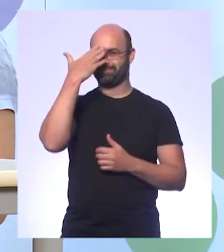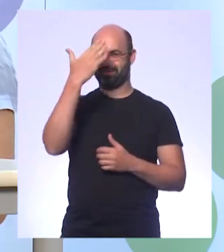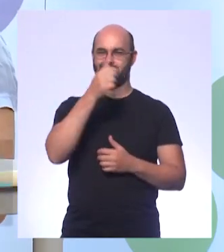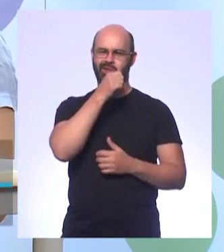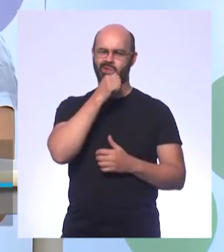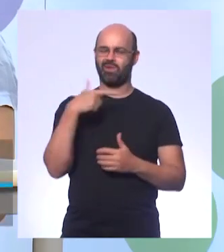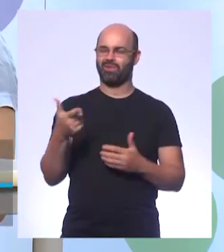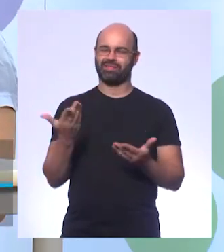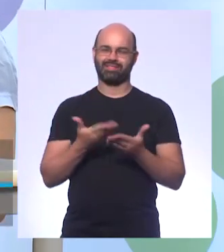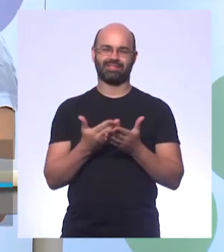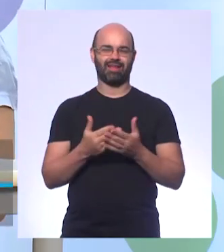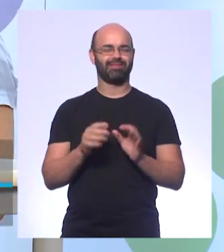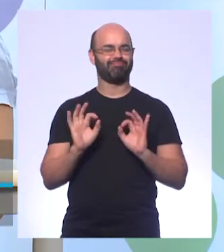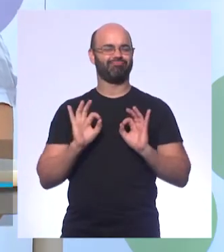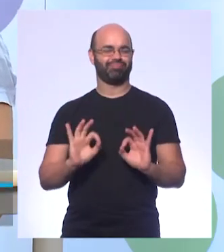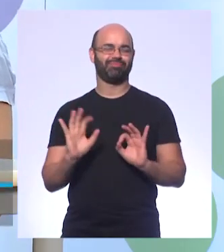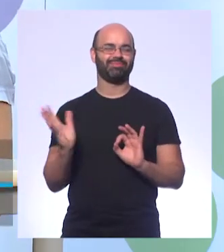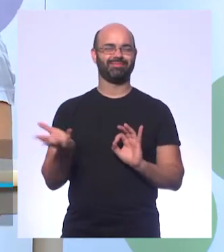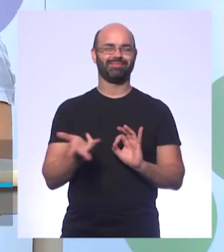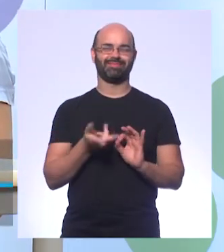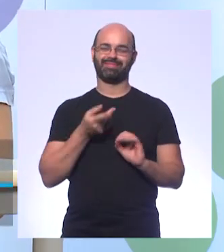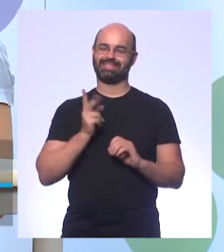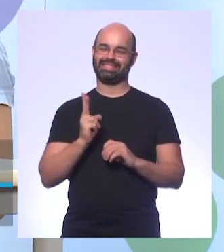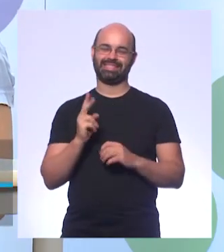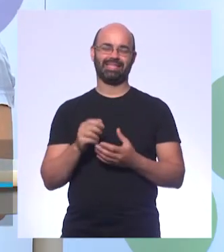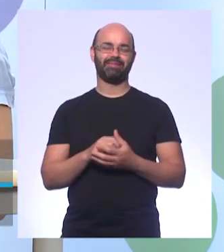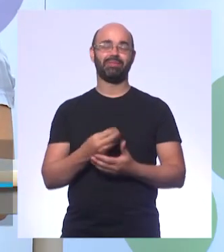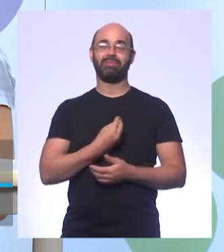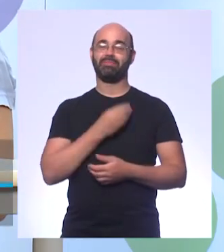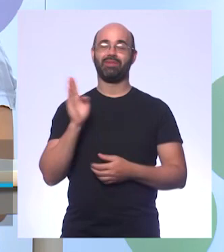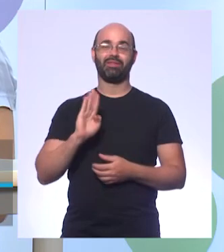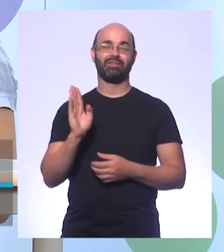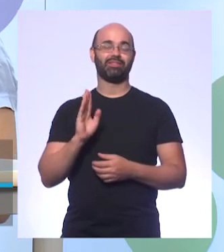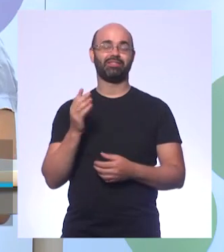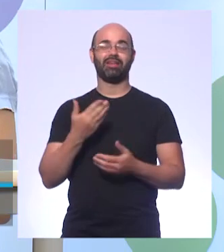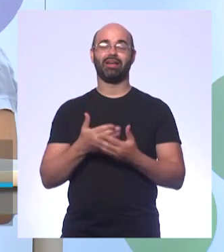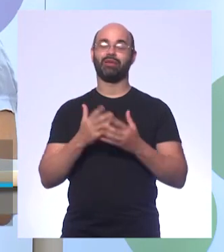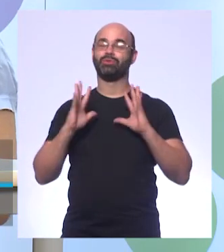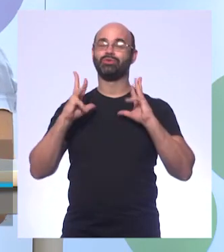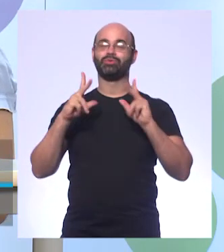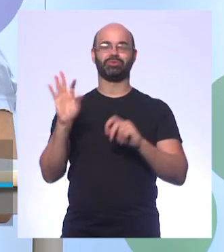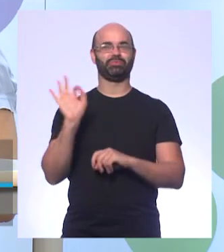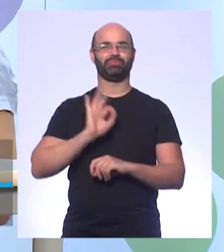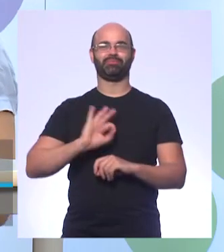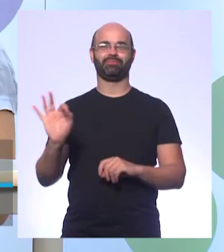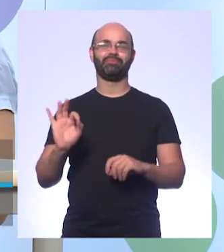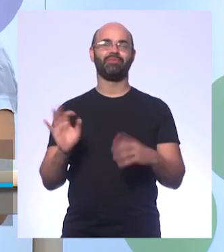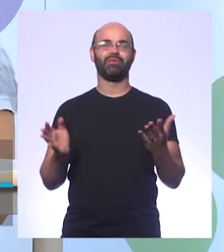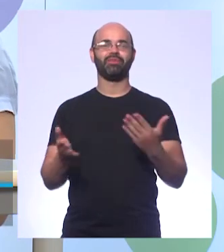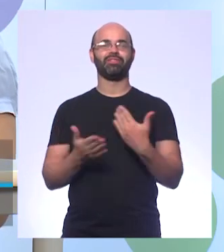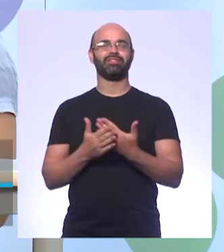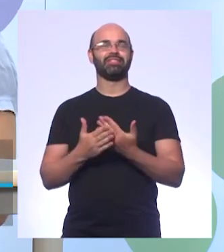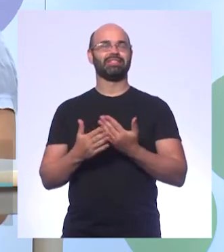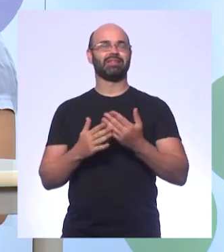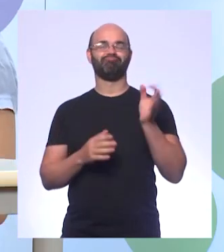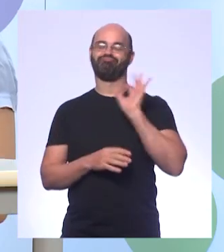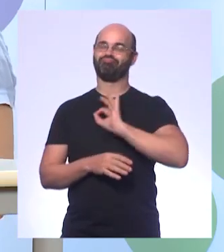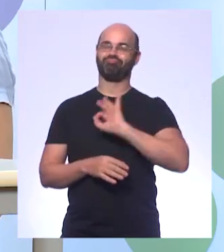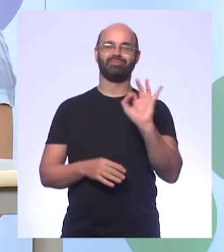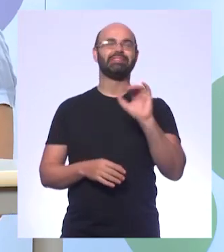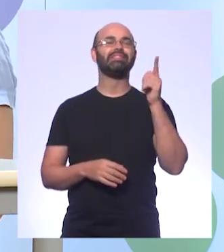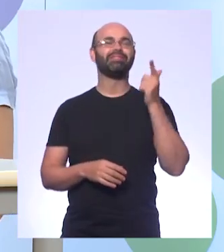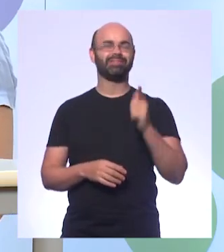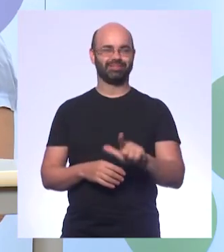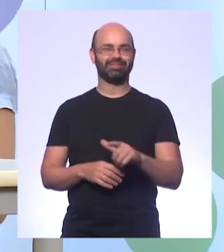sensacional, como sempre, né? Como todas as aulas de biologia são sensacionais. Hoje, de novo, a gente vai ter uma aula sensacional sobre a